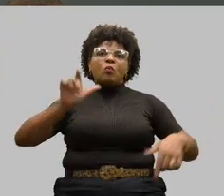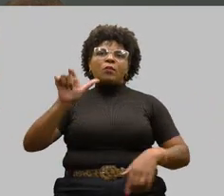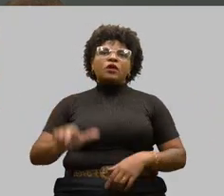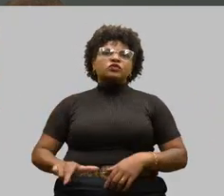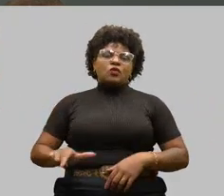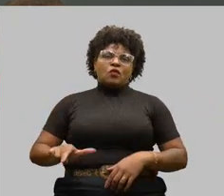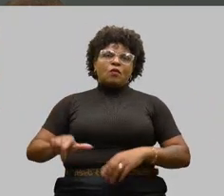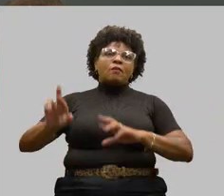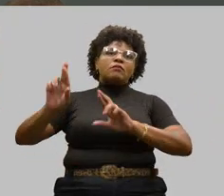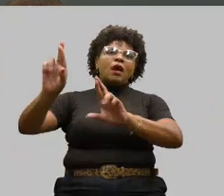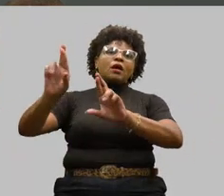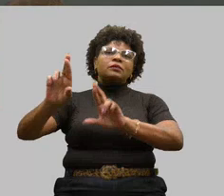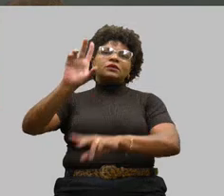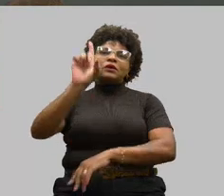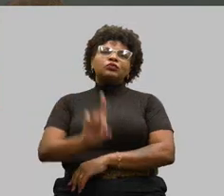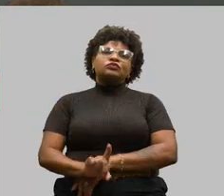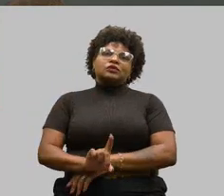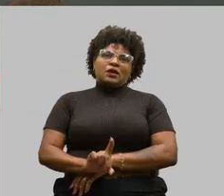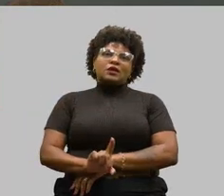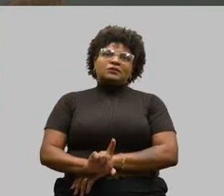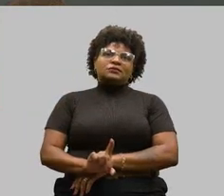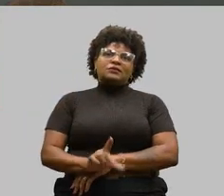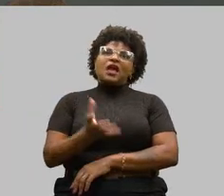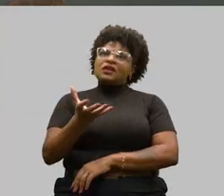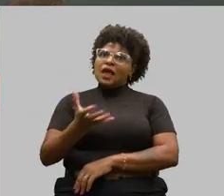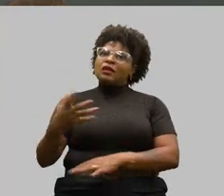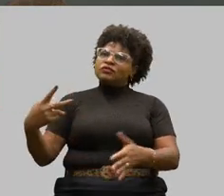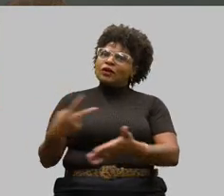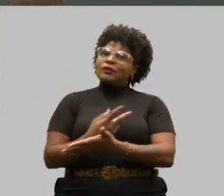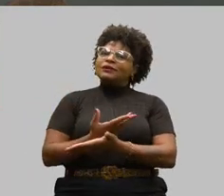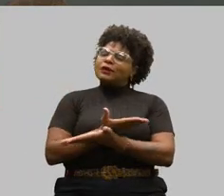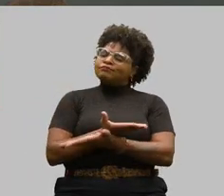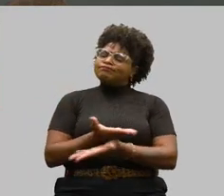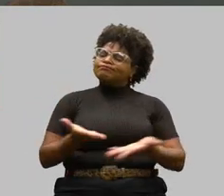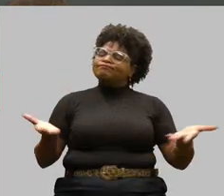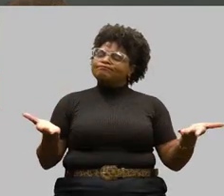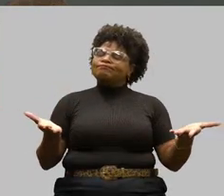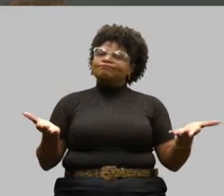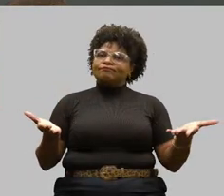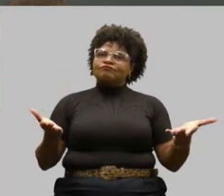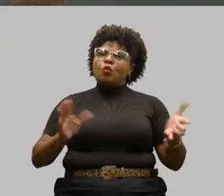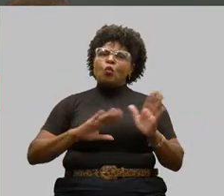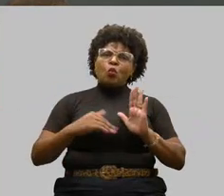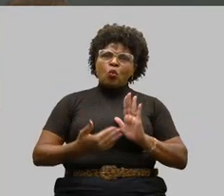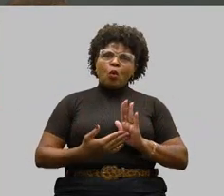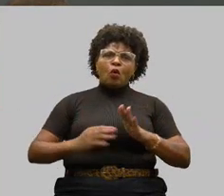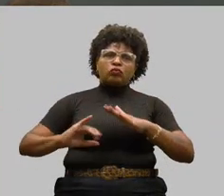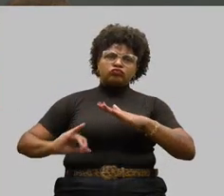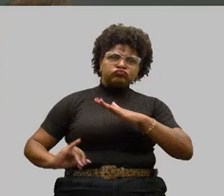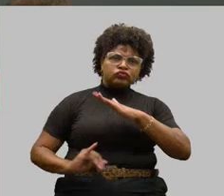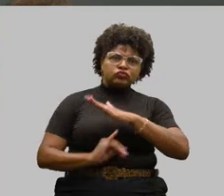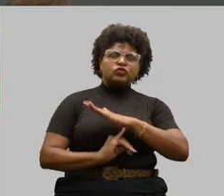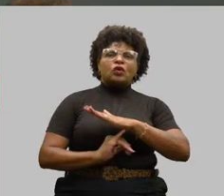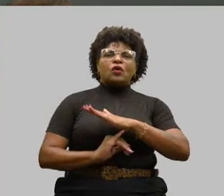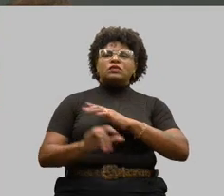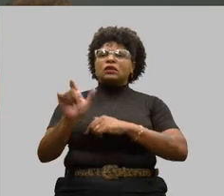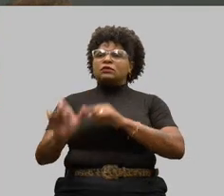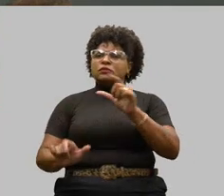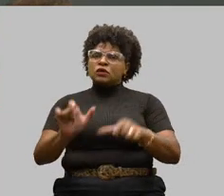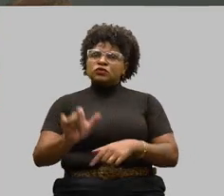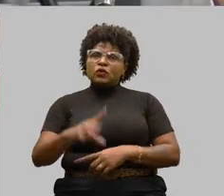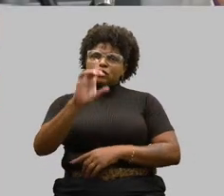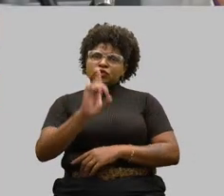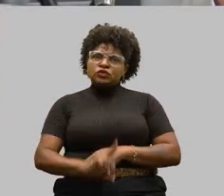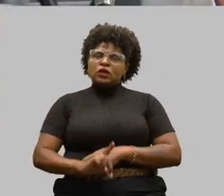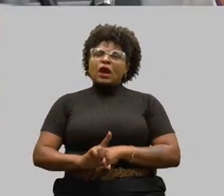propriamente dito e a gente quer isso a gente quer que as instituições que os operadores do direito as autoridades elas se